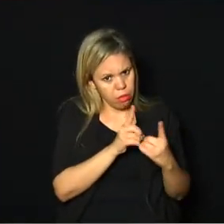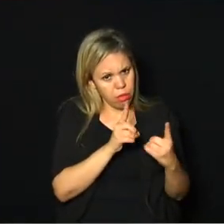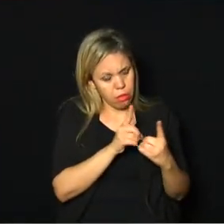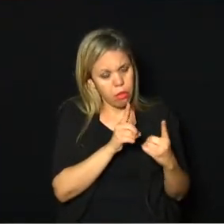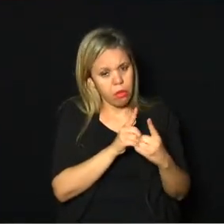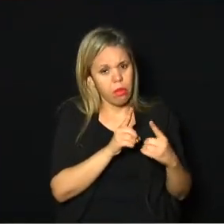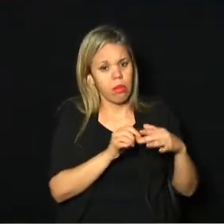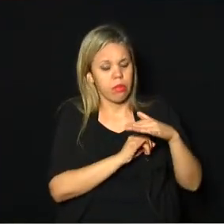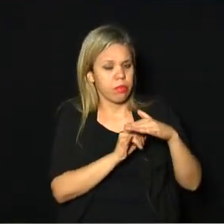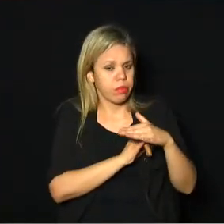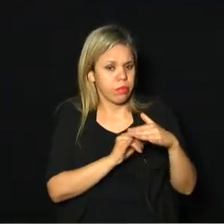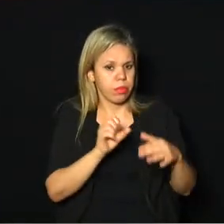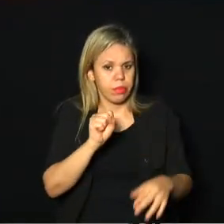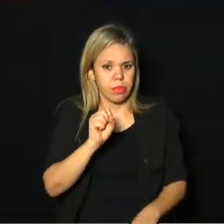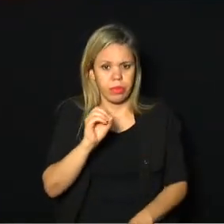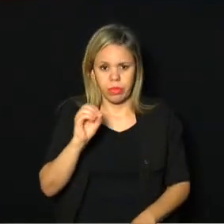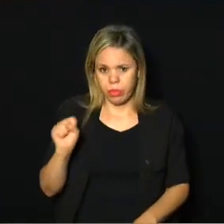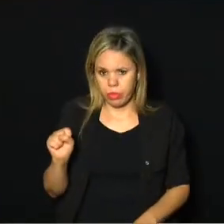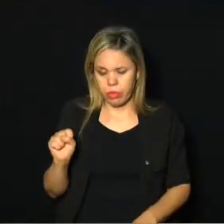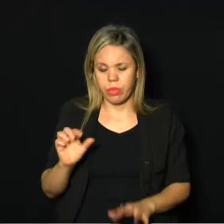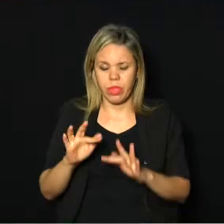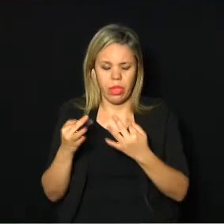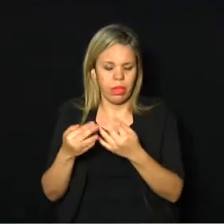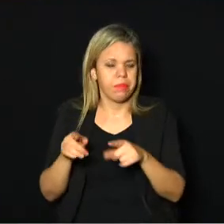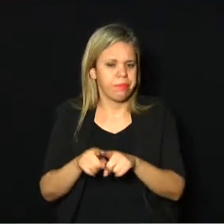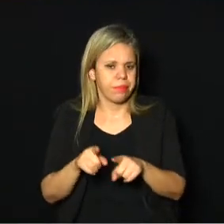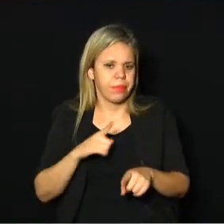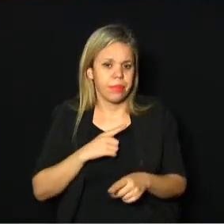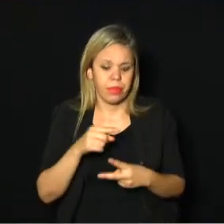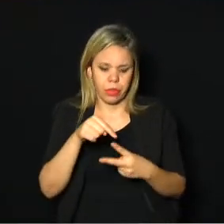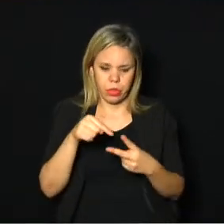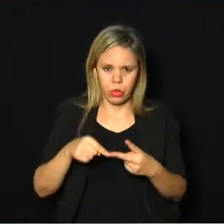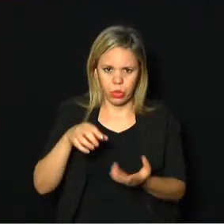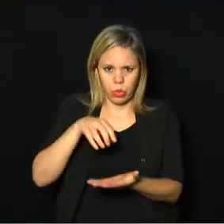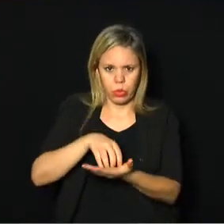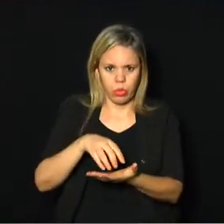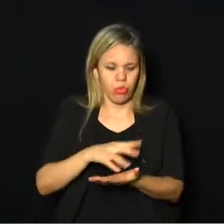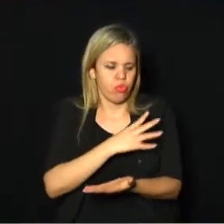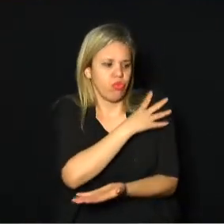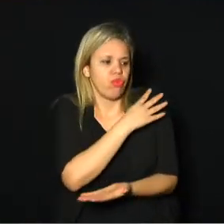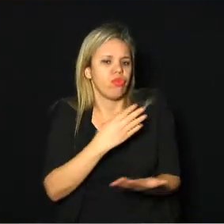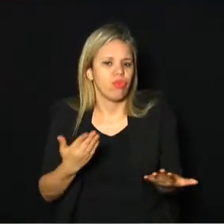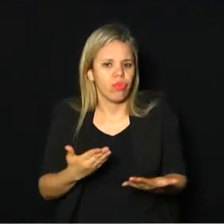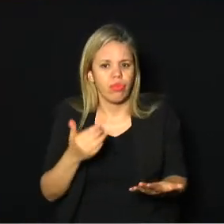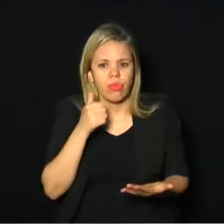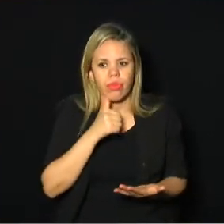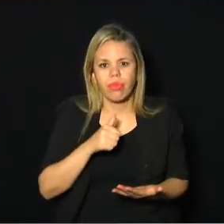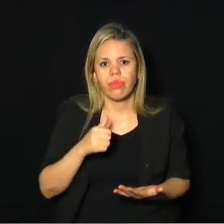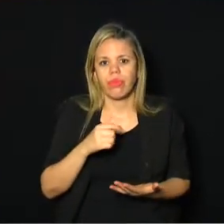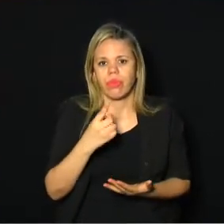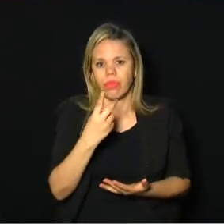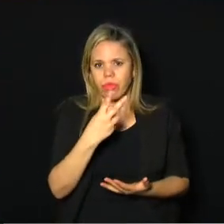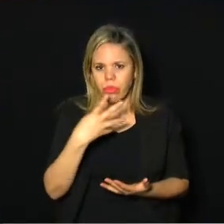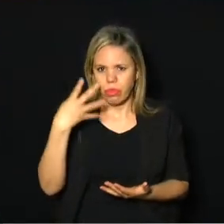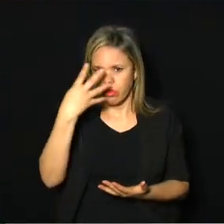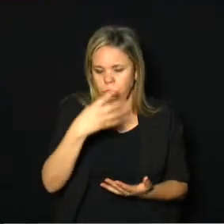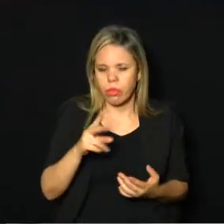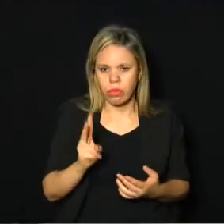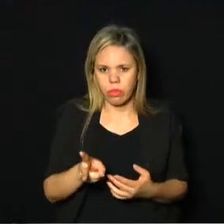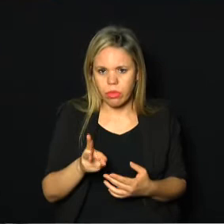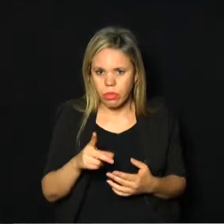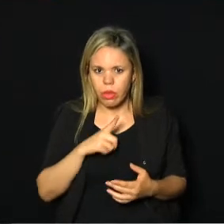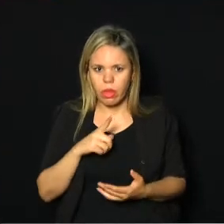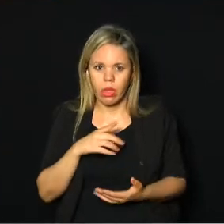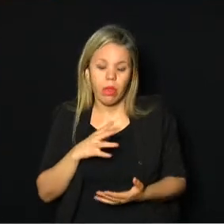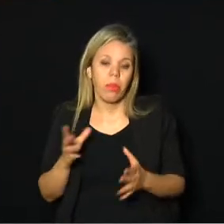a SOS, Ação Mulher e Família, nós temos 2 delegacias da mulher, hoje 24 horas, temos a vara de juizado especializada